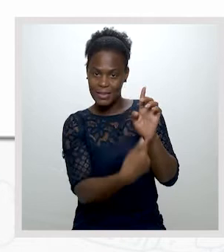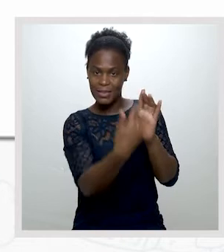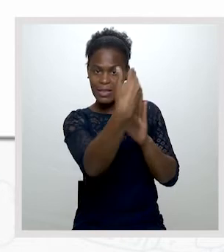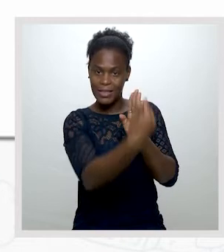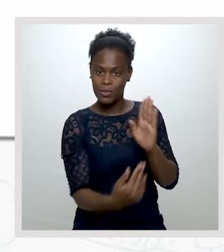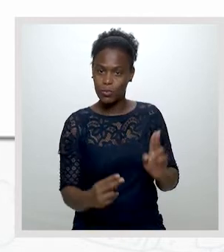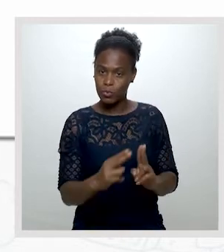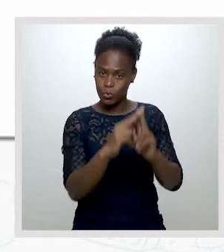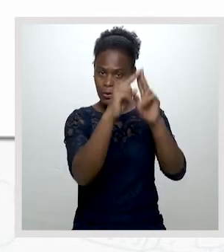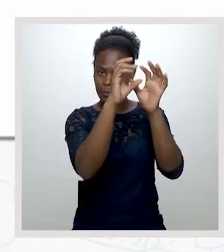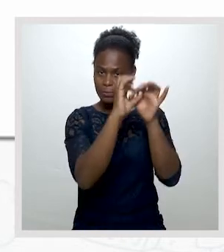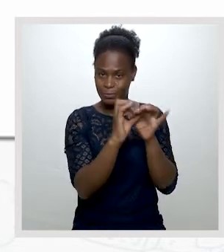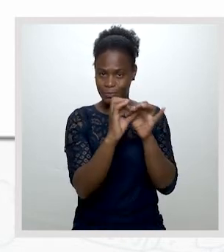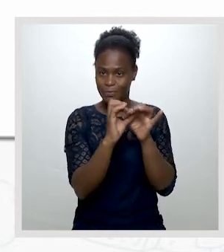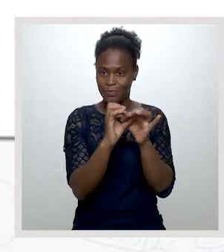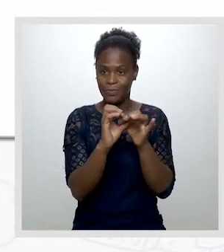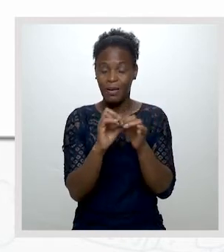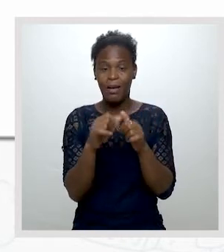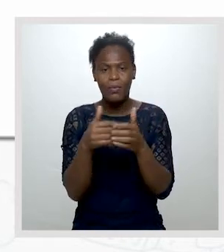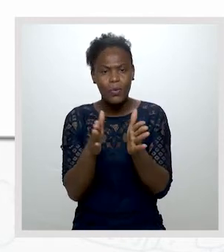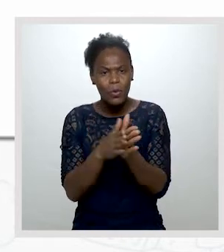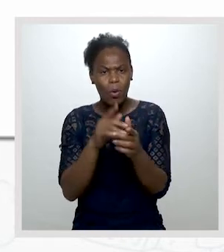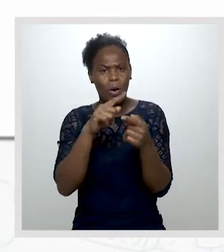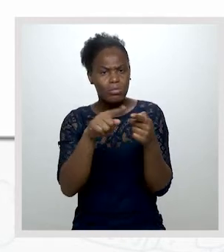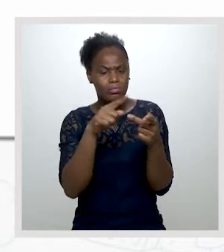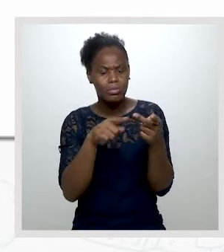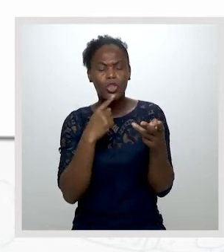Então, reparem. Todos esses elementos que nós